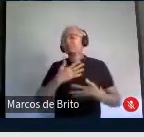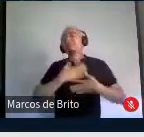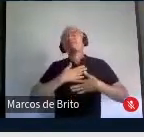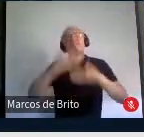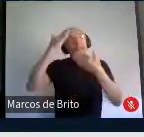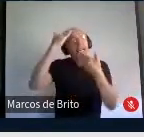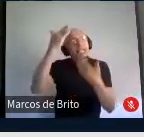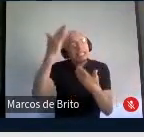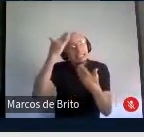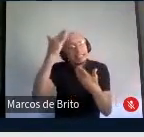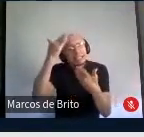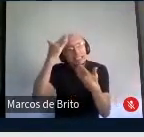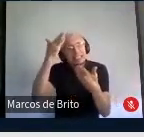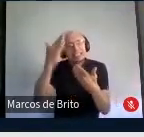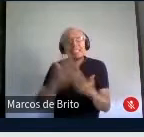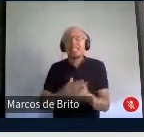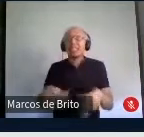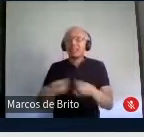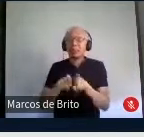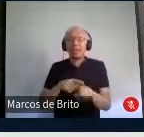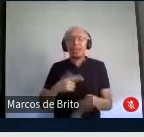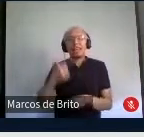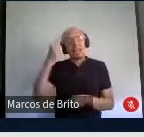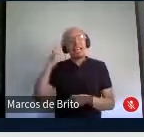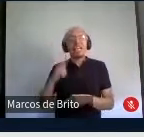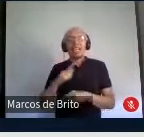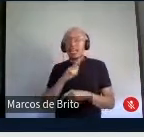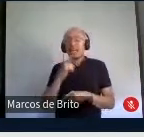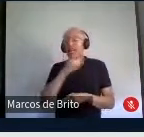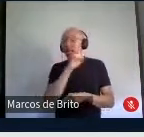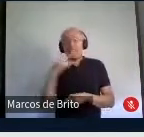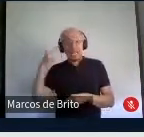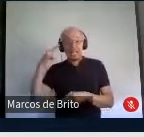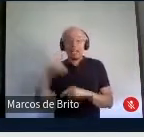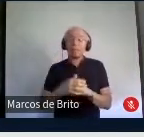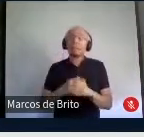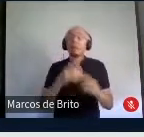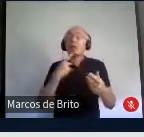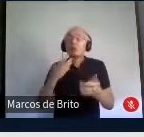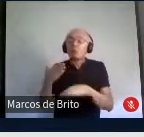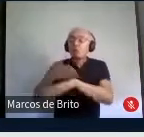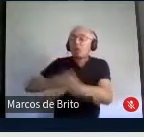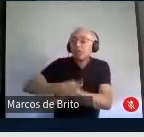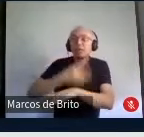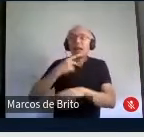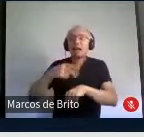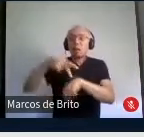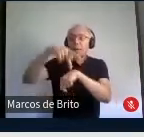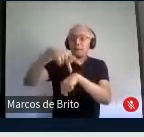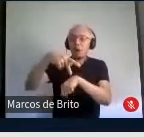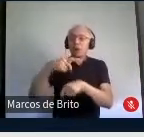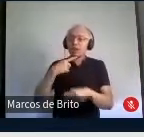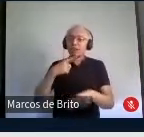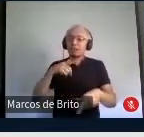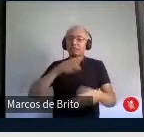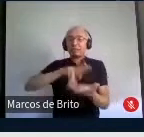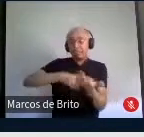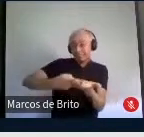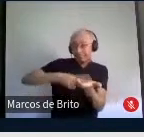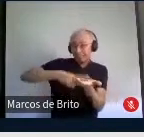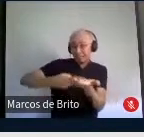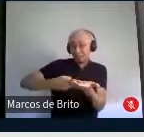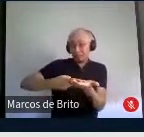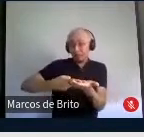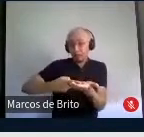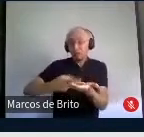agradecer muito a Lira por ter ingressado no pós-trad. E principalmente por ter seguido na linha